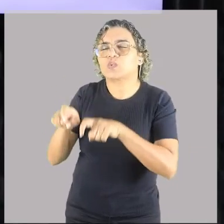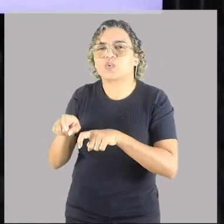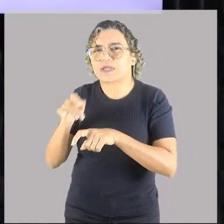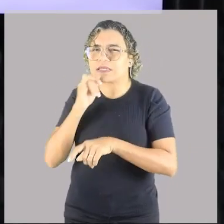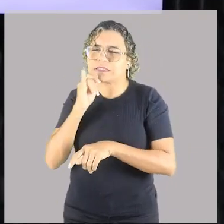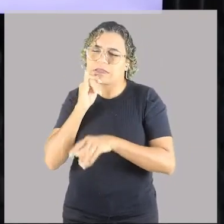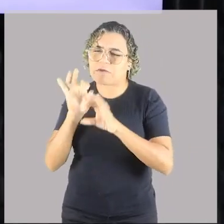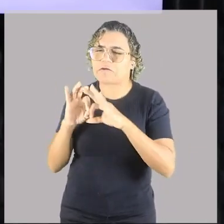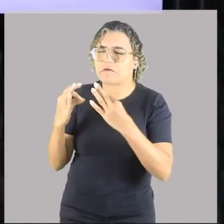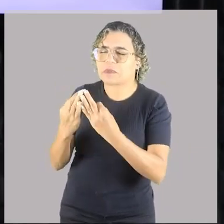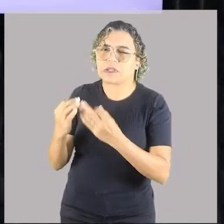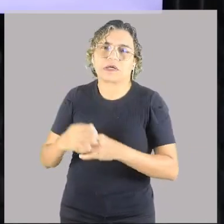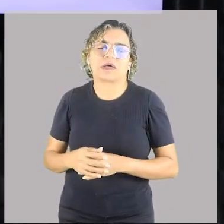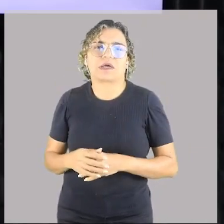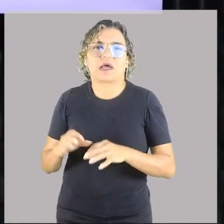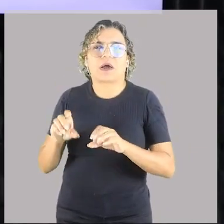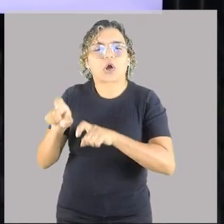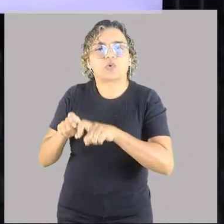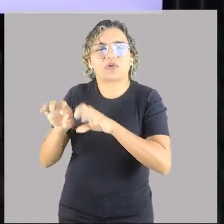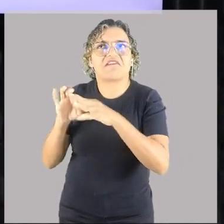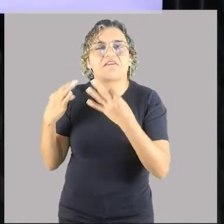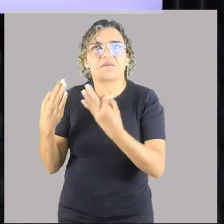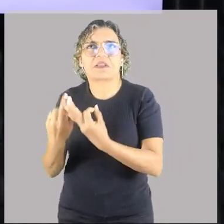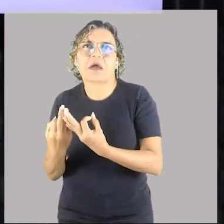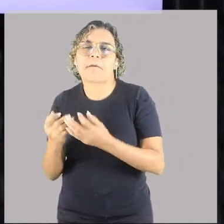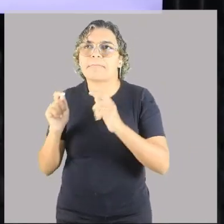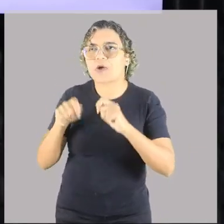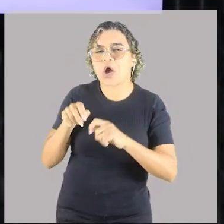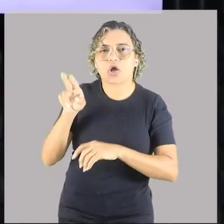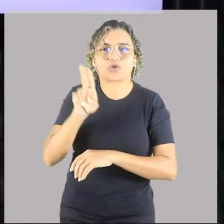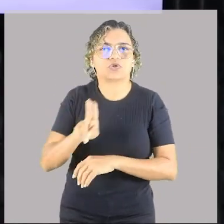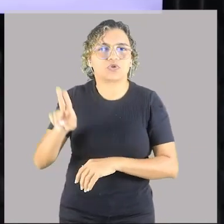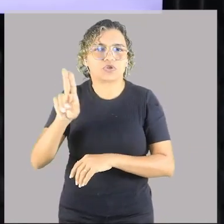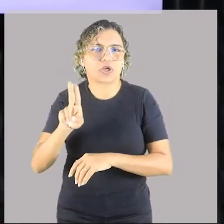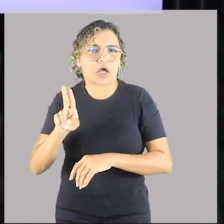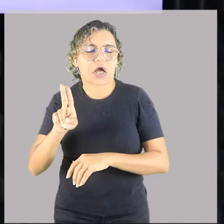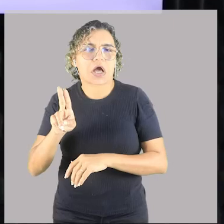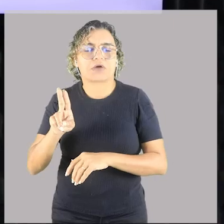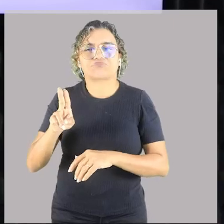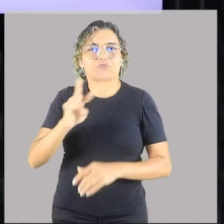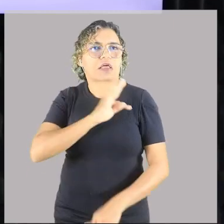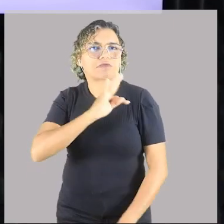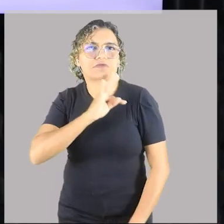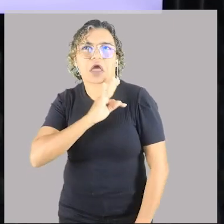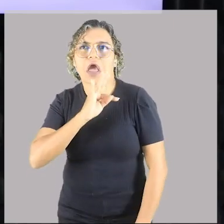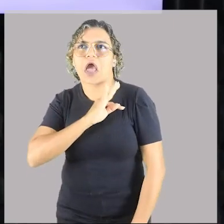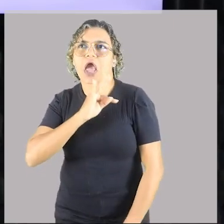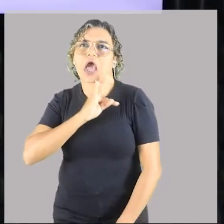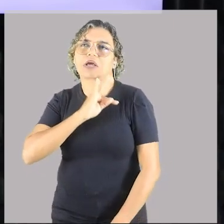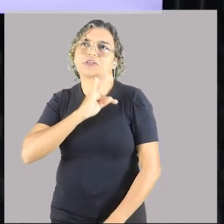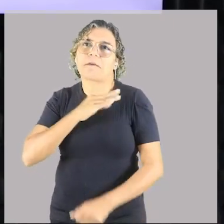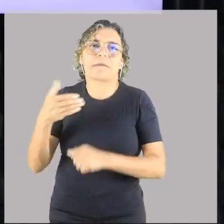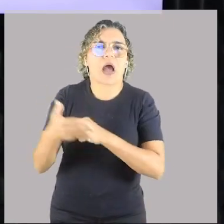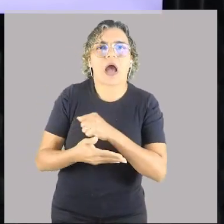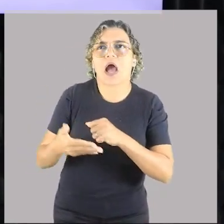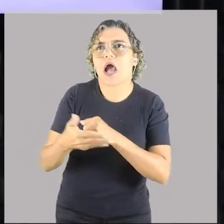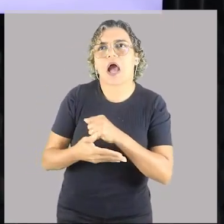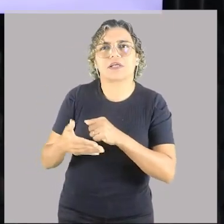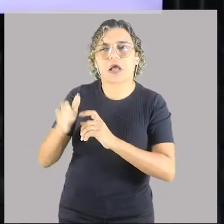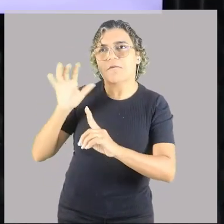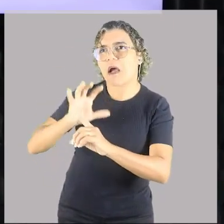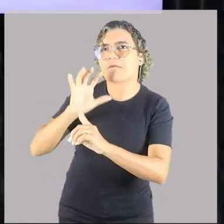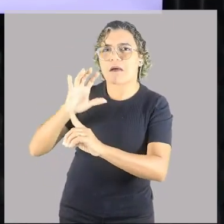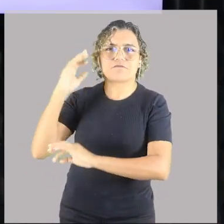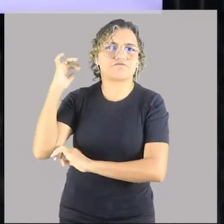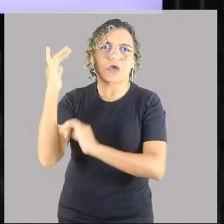bem claro, familiar. Uma agricultura familiar, ela pode utilizar de técnicas rudimentares e não ser tão agressiva ao